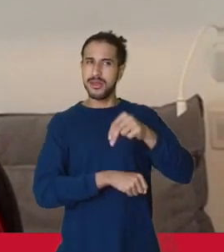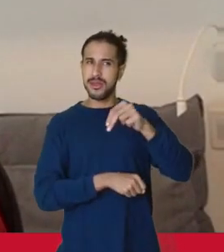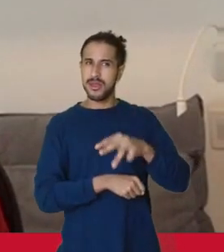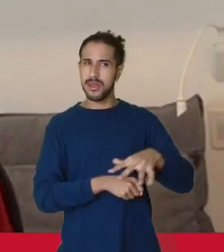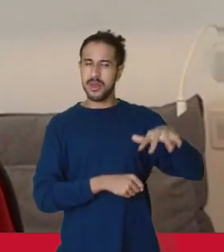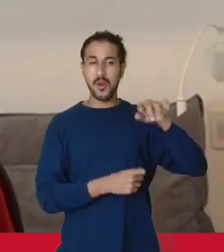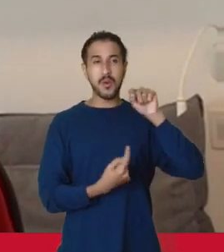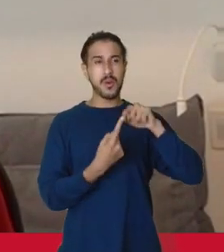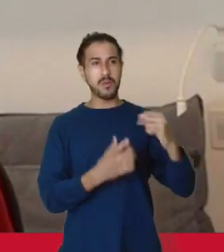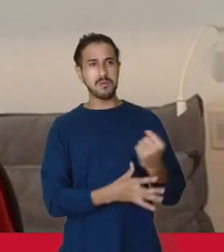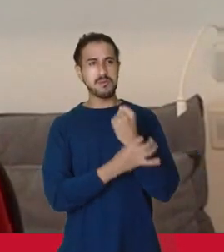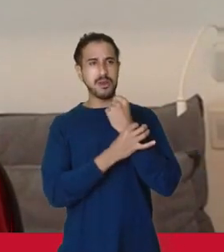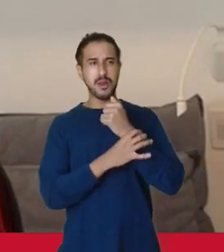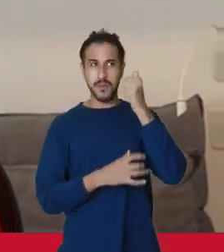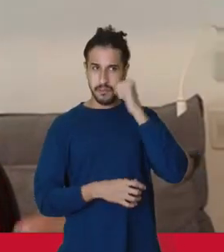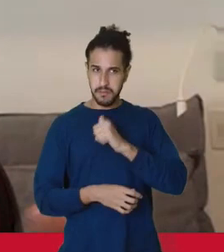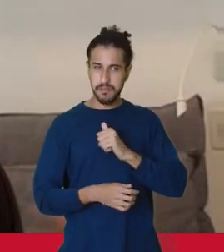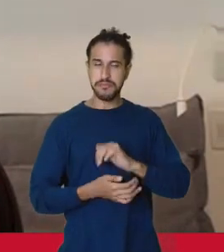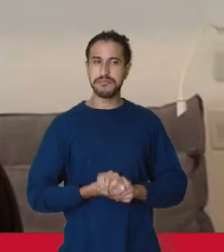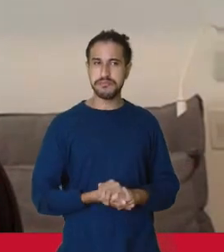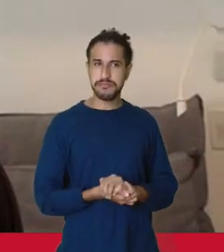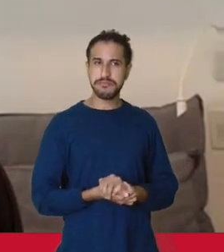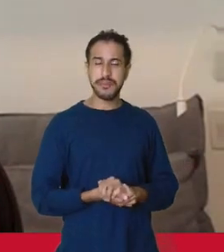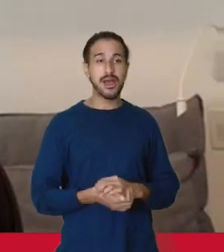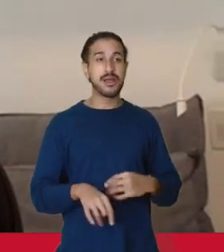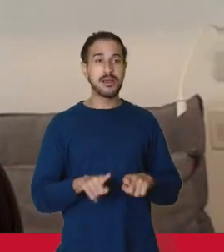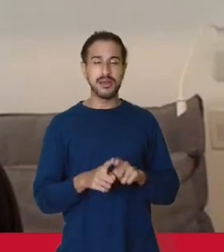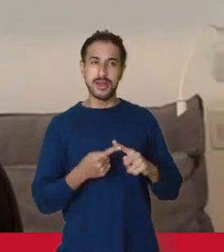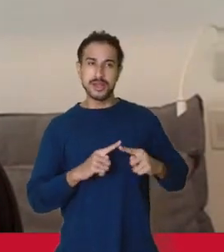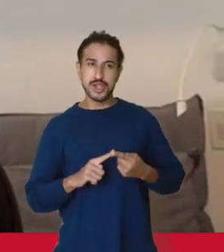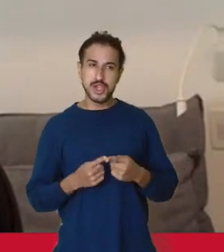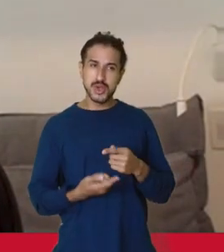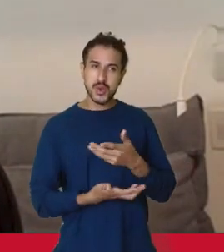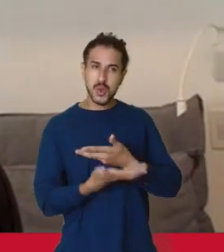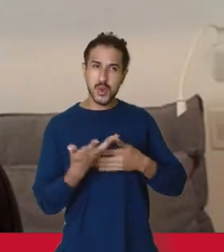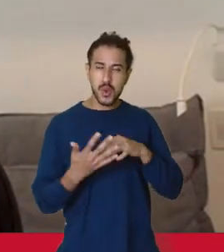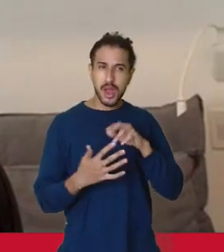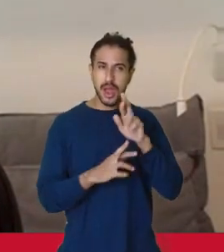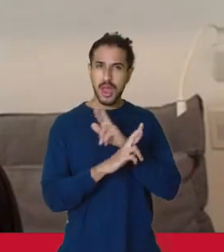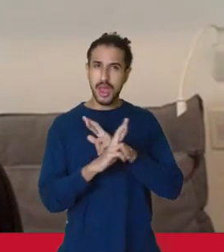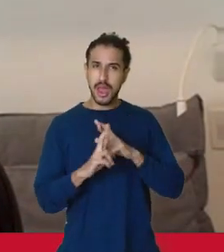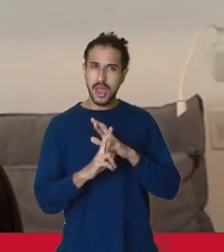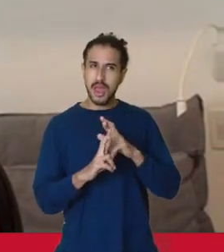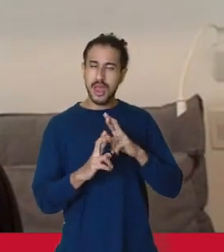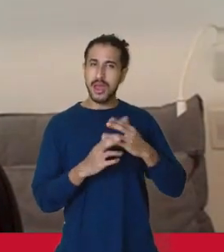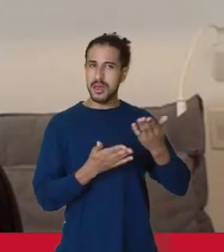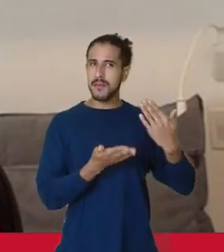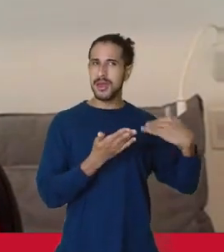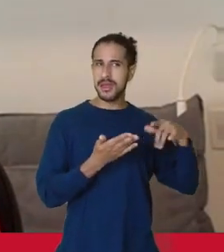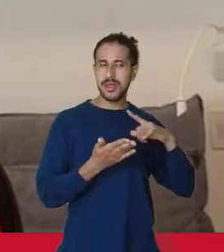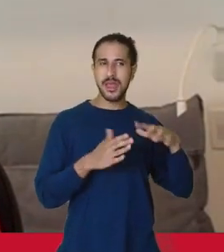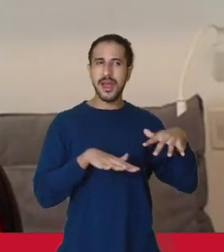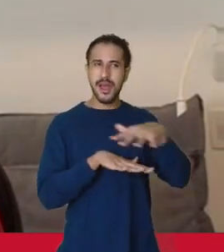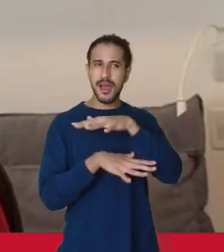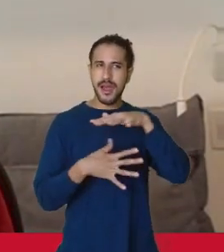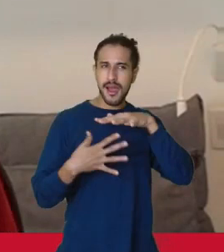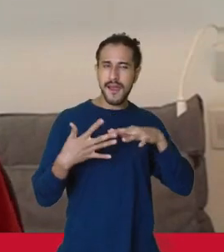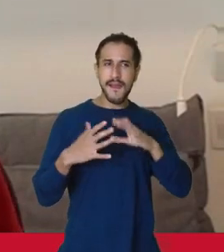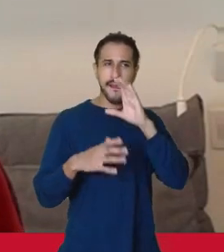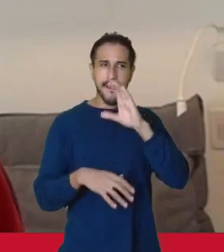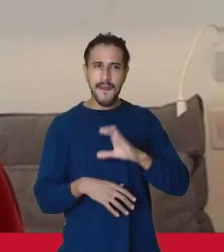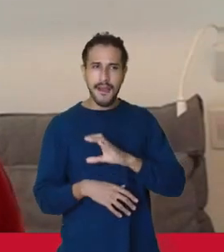de garantias para as mulheres. Então, ali se articula um tipo de reação, inicialmente tendo setores